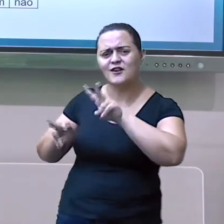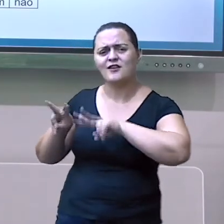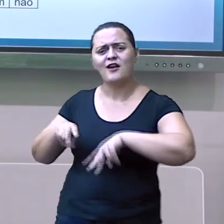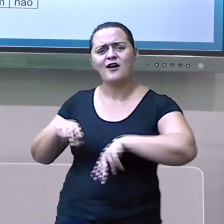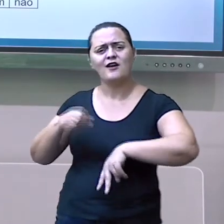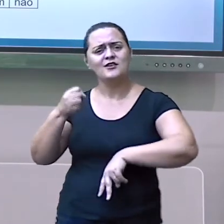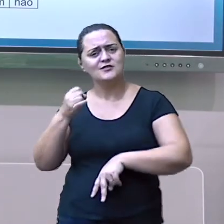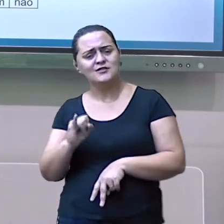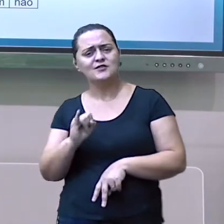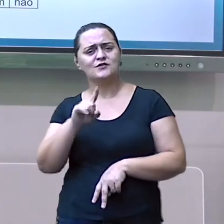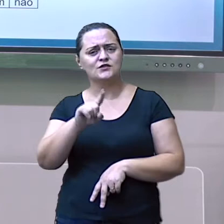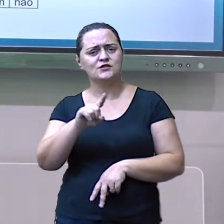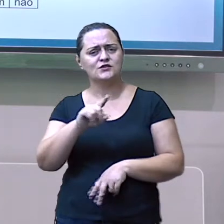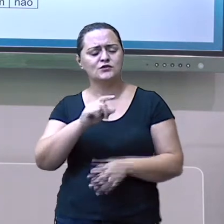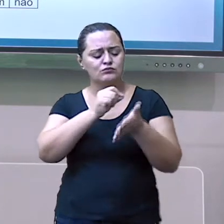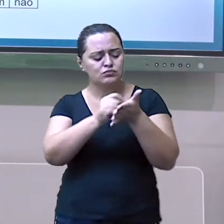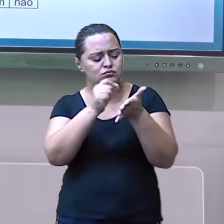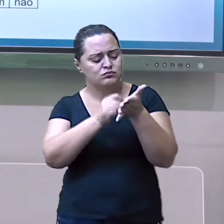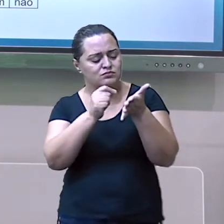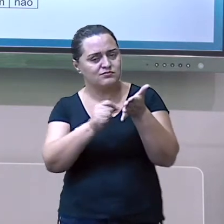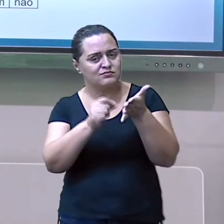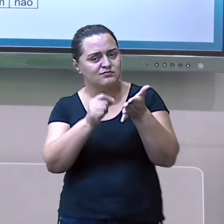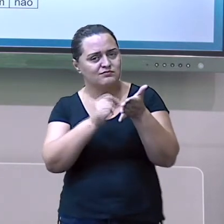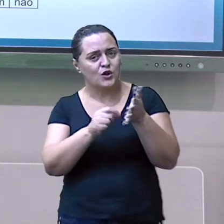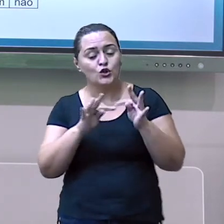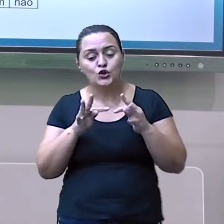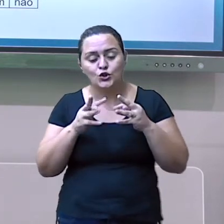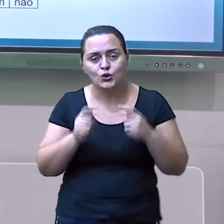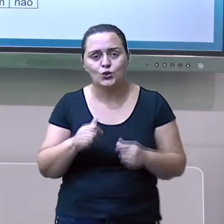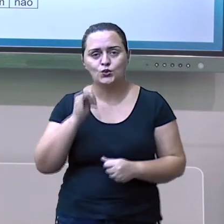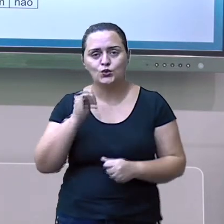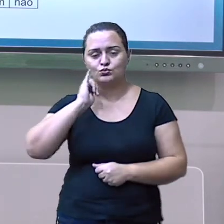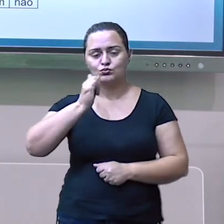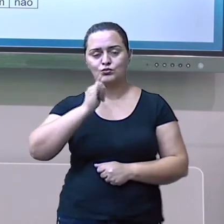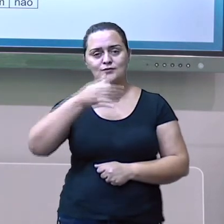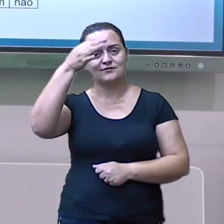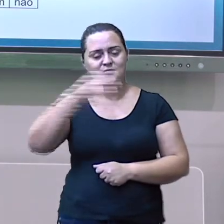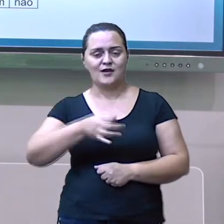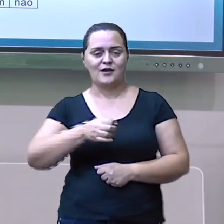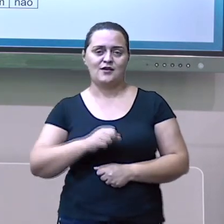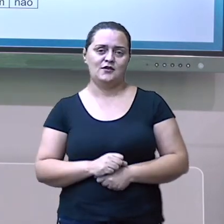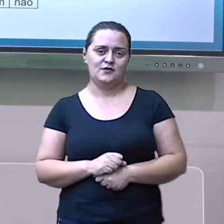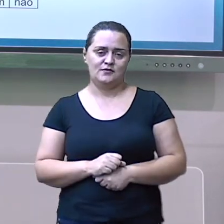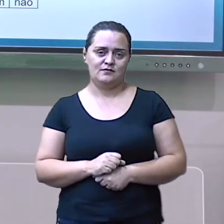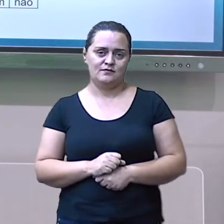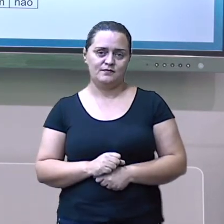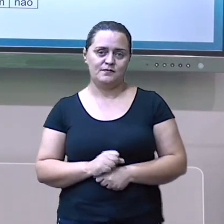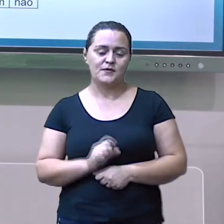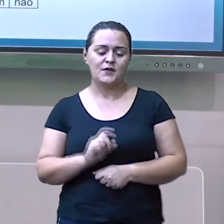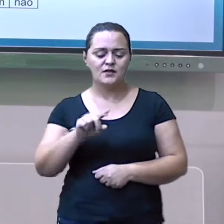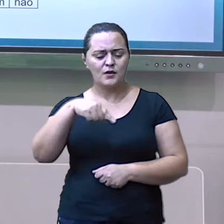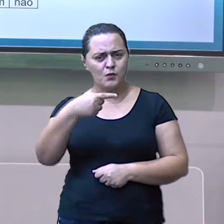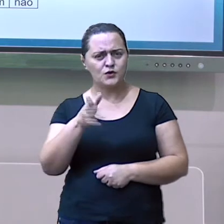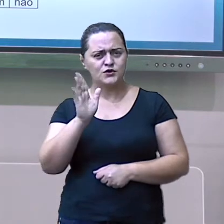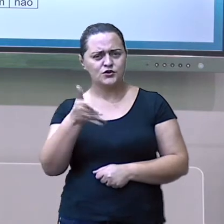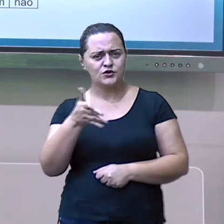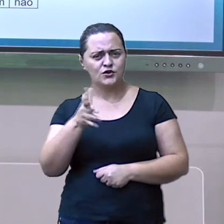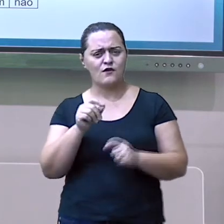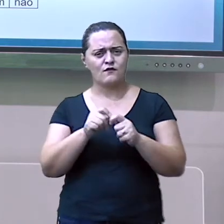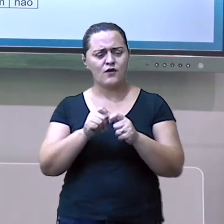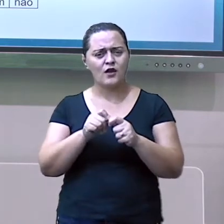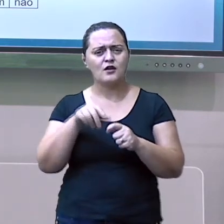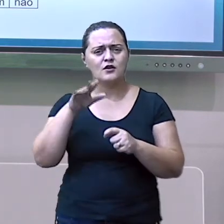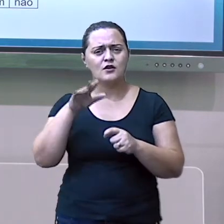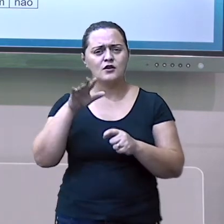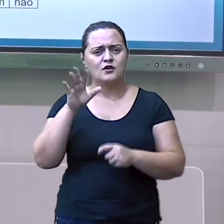depois que você fizer a sua produção, que você escreveu o seu reconto dentro do texto,